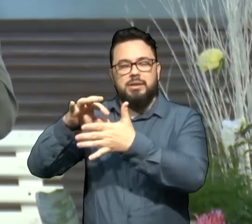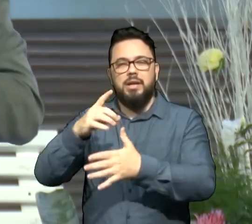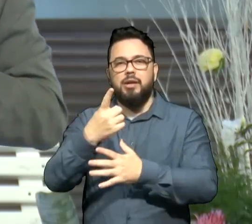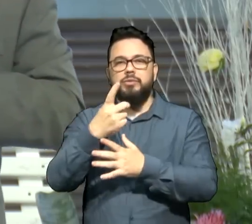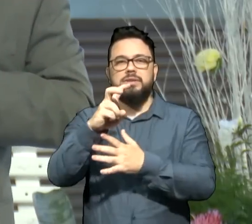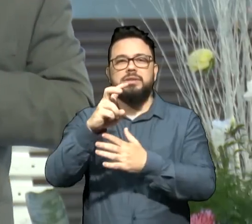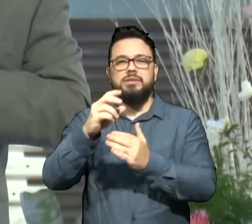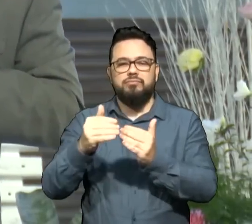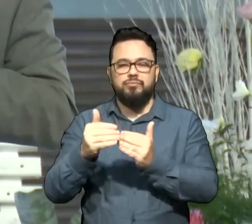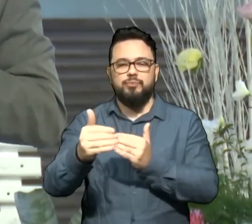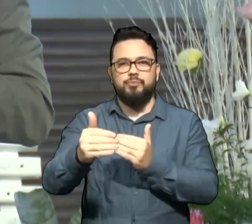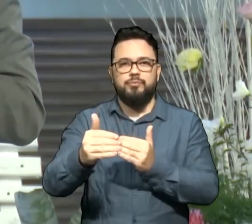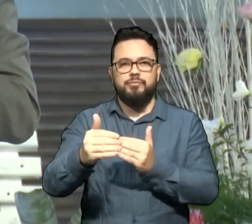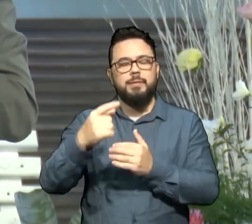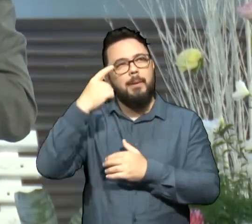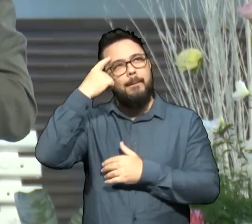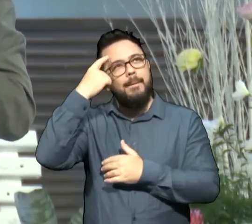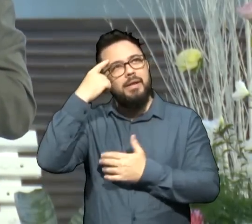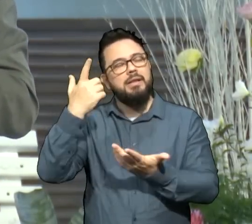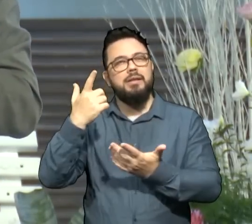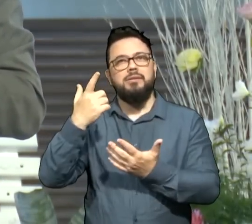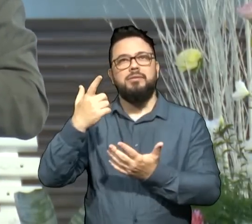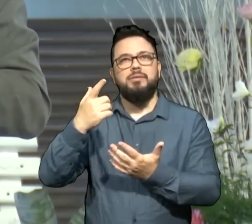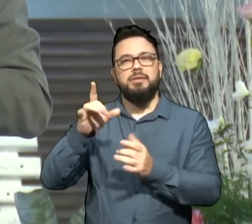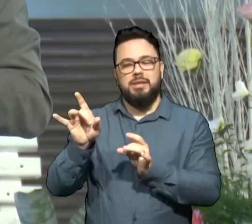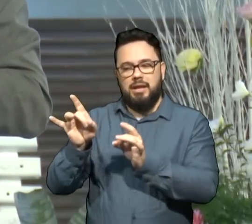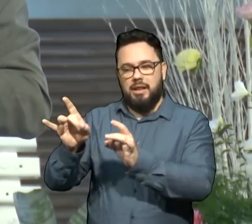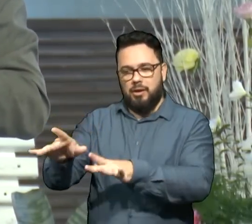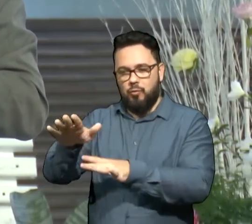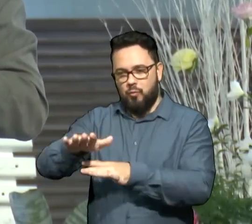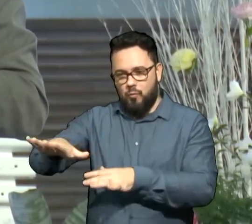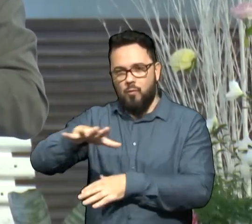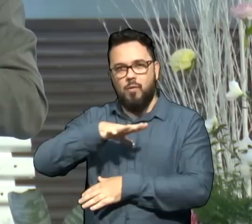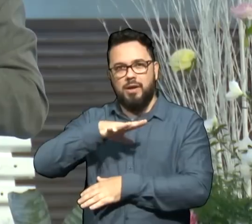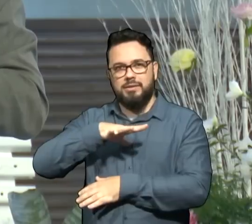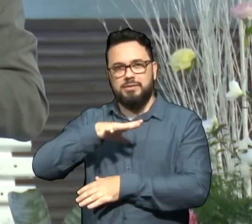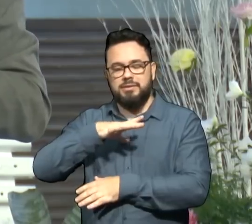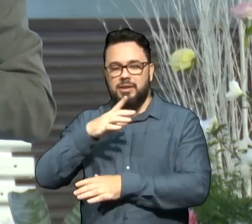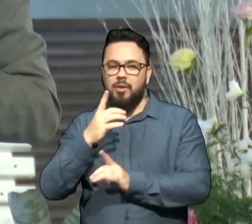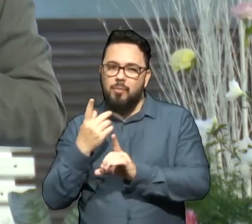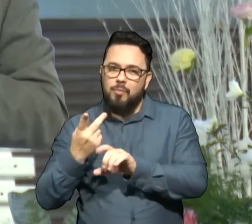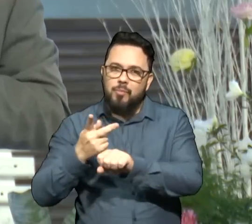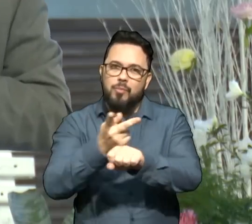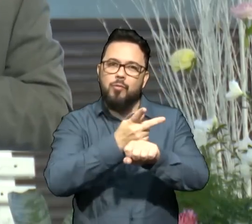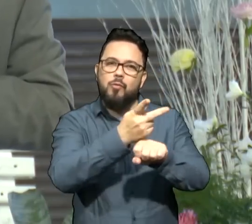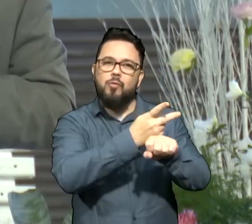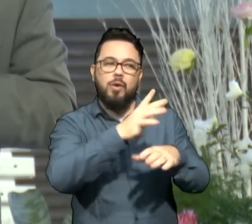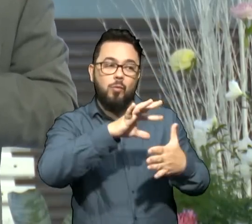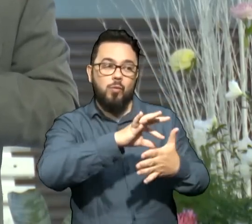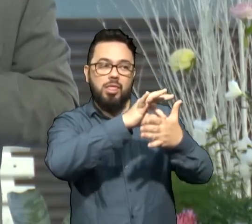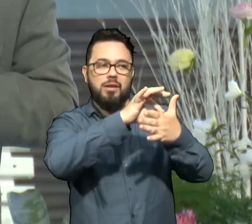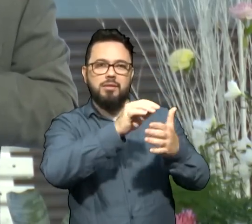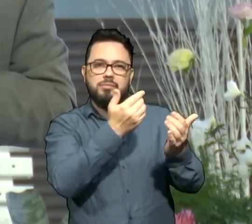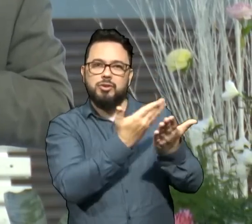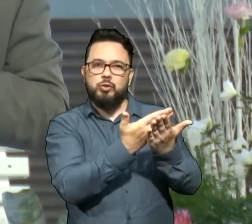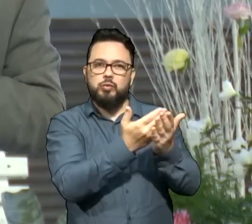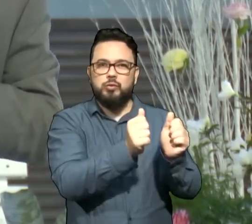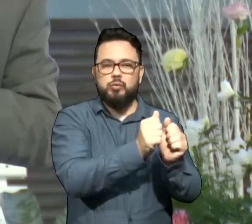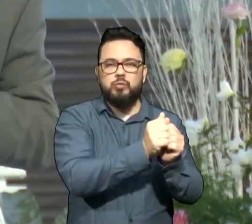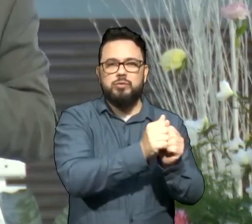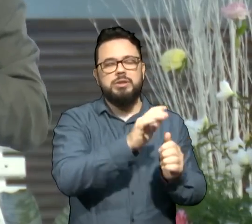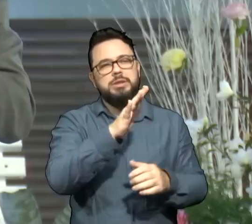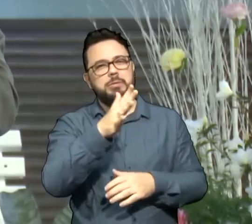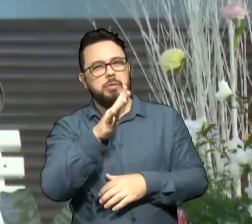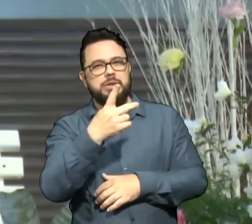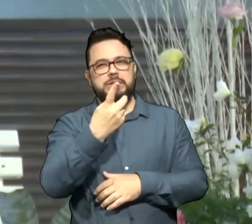considerando que ele largou a Galileia procurando um Rabino para estudá-lo ele deveria ter mais ou menos os seus 15 anos então entre